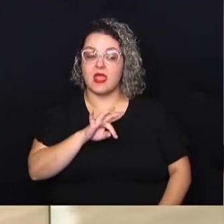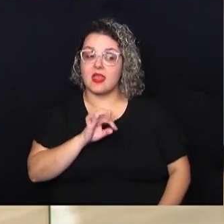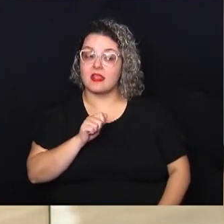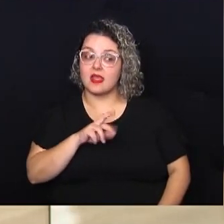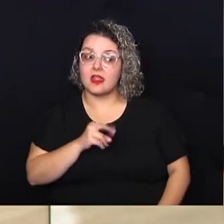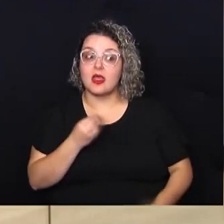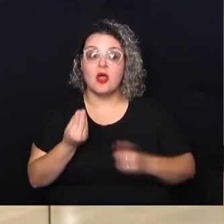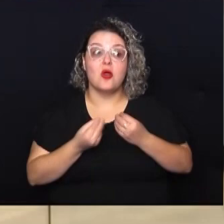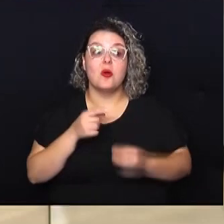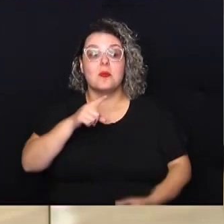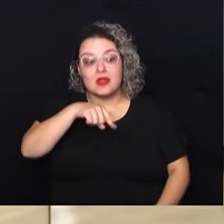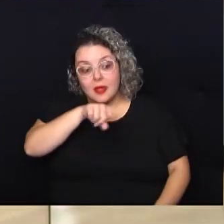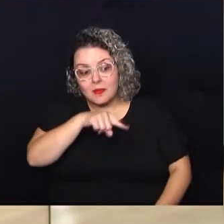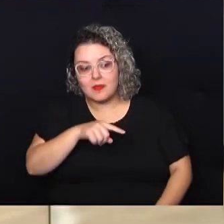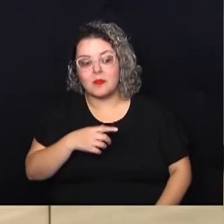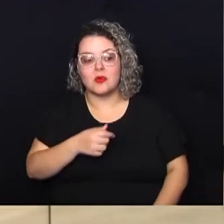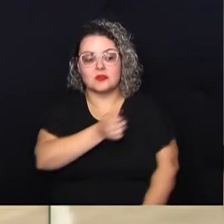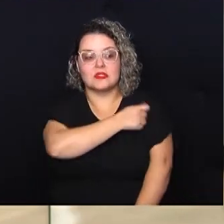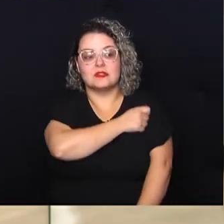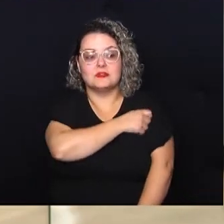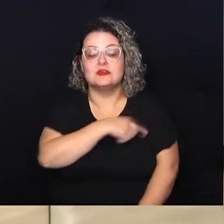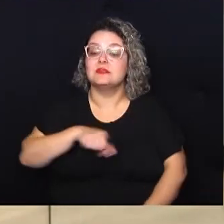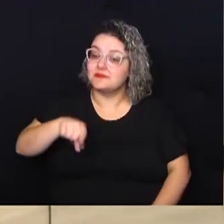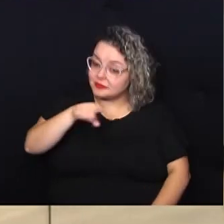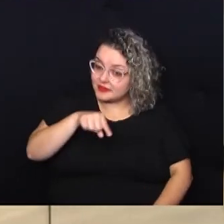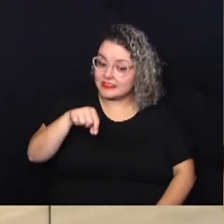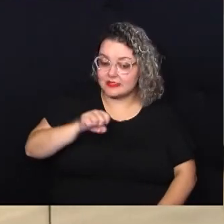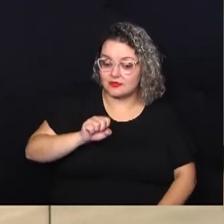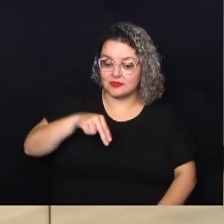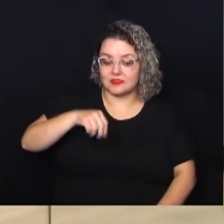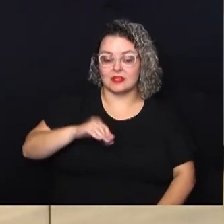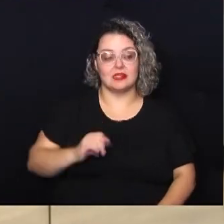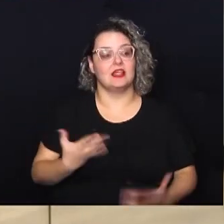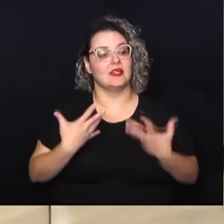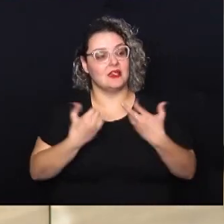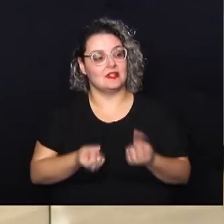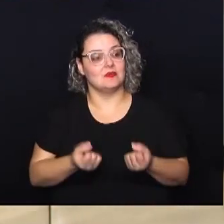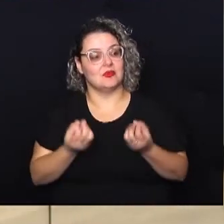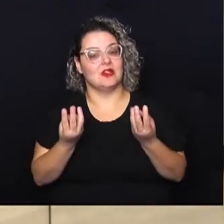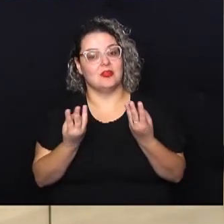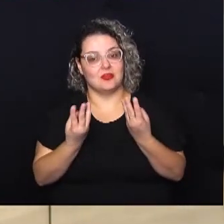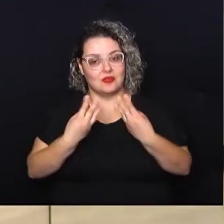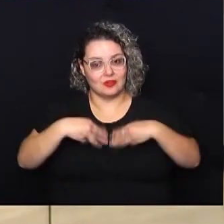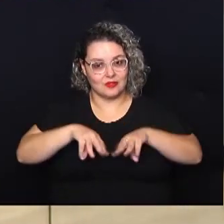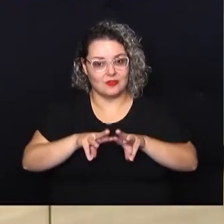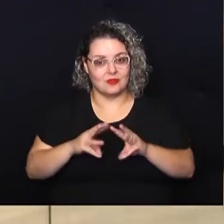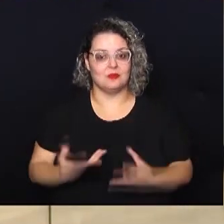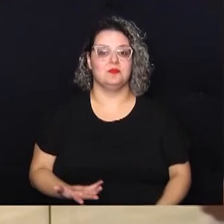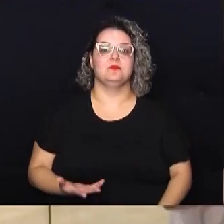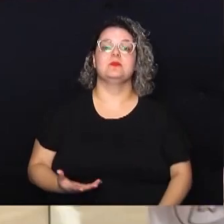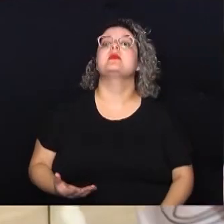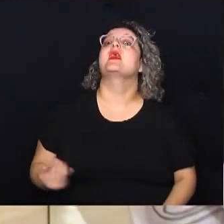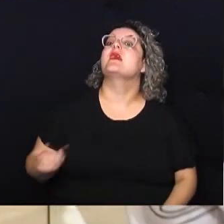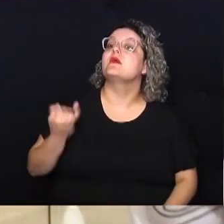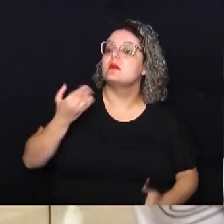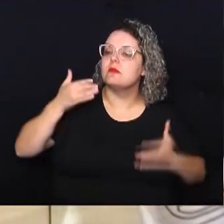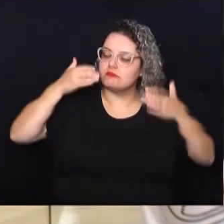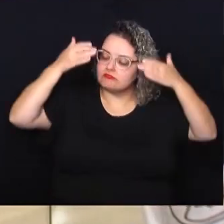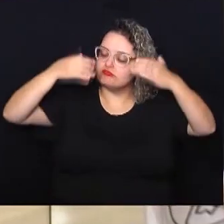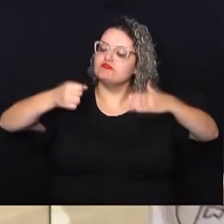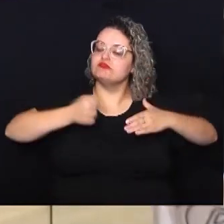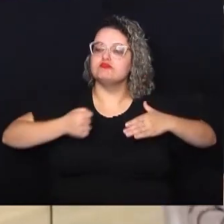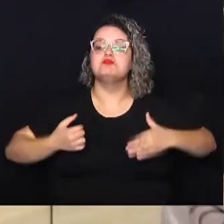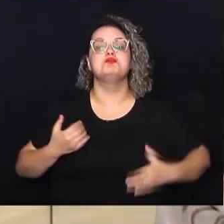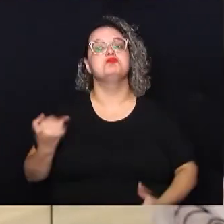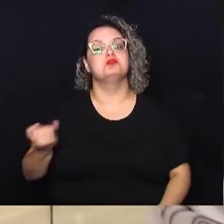vocês estarem recebendo ela aqui nesse workshop? É sempre um prazer muito grande receber chefes renomados. O Senac tem